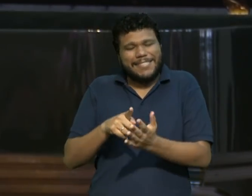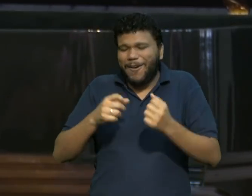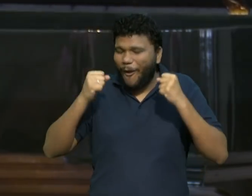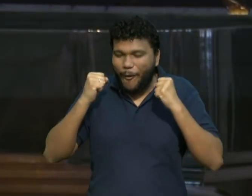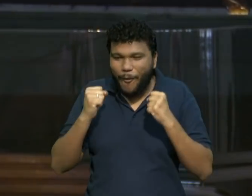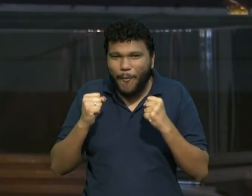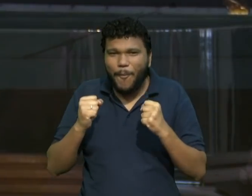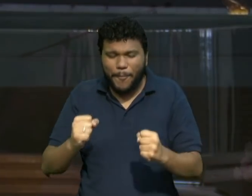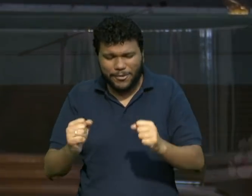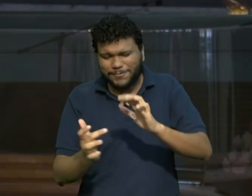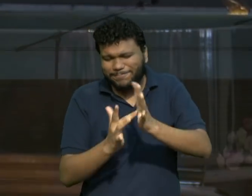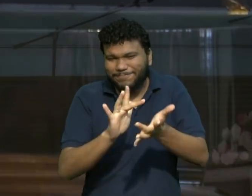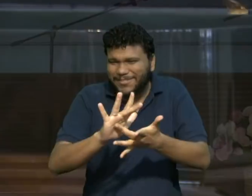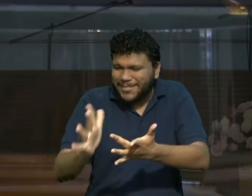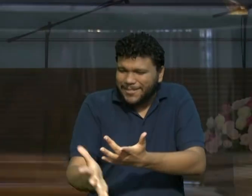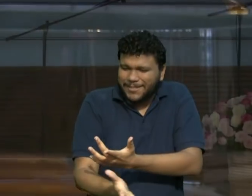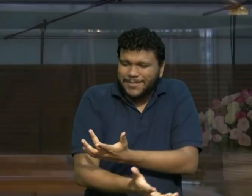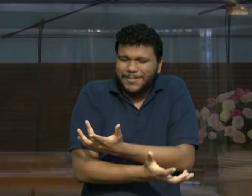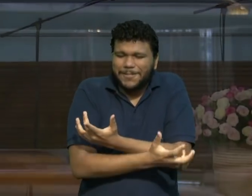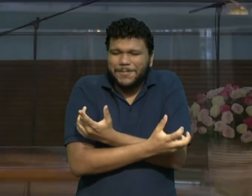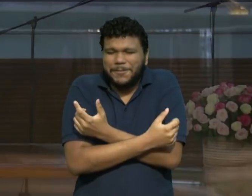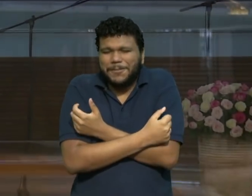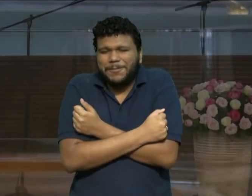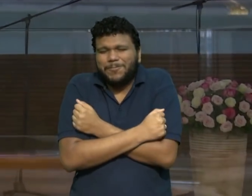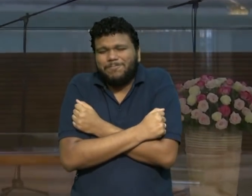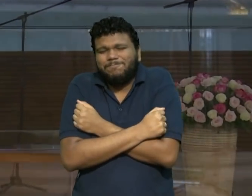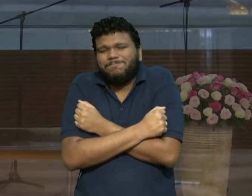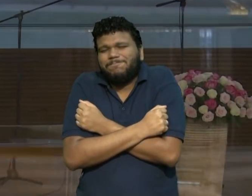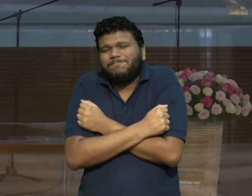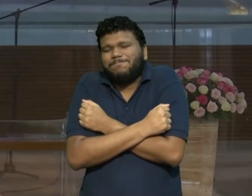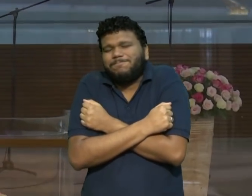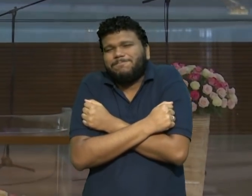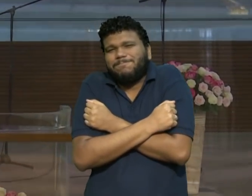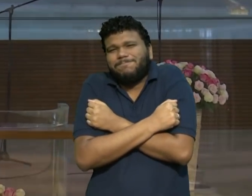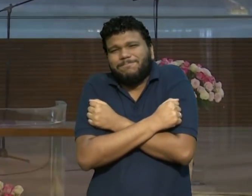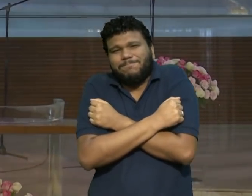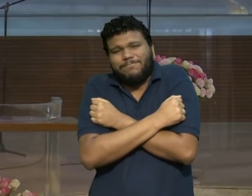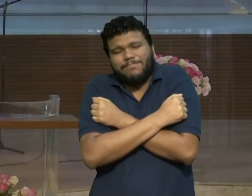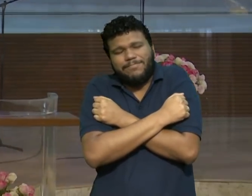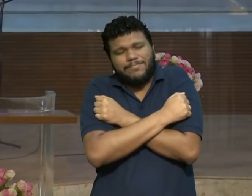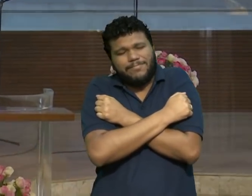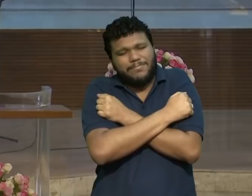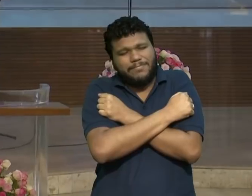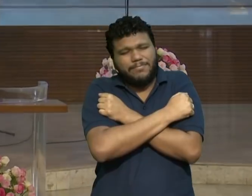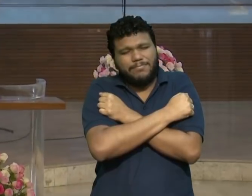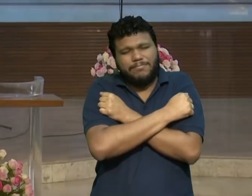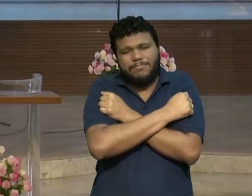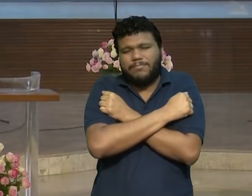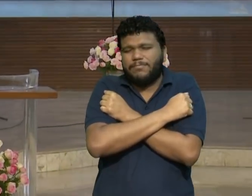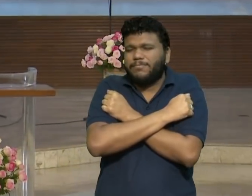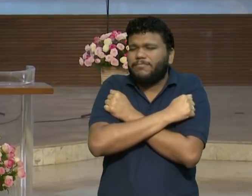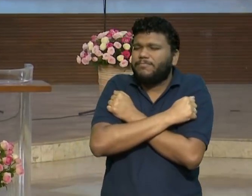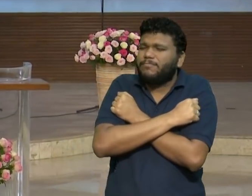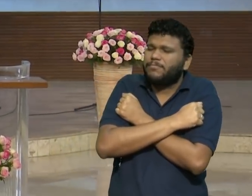posso abração E aí eu